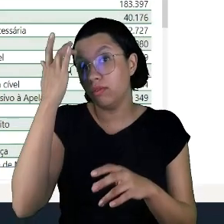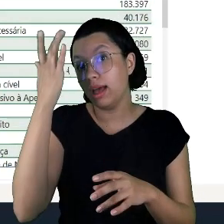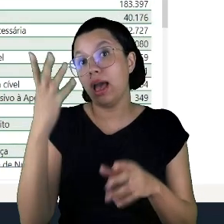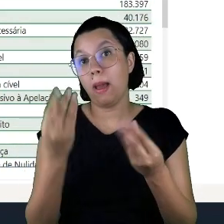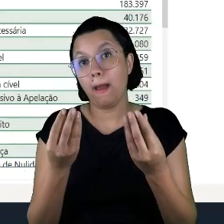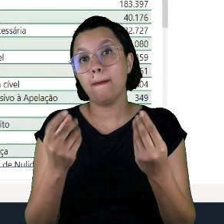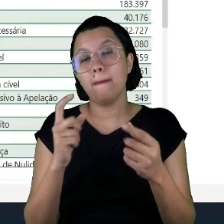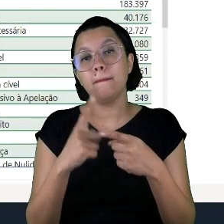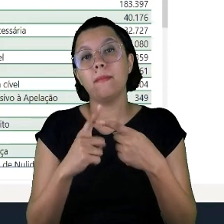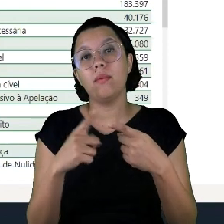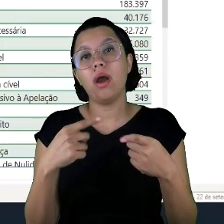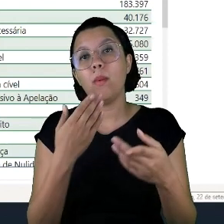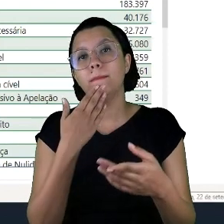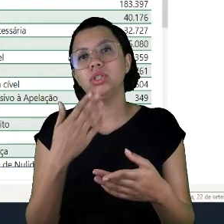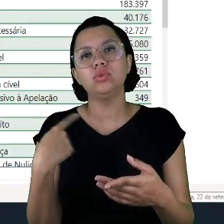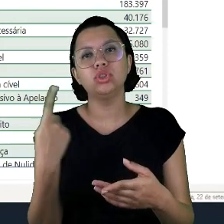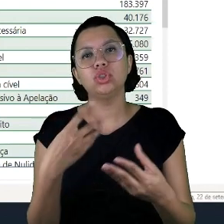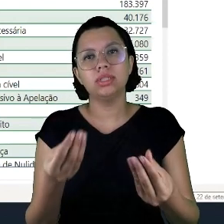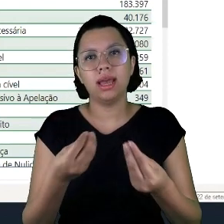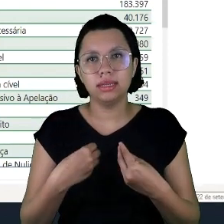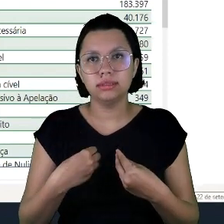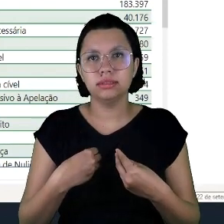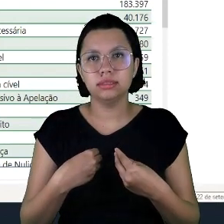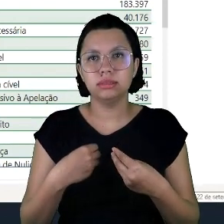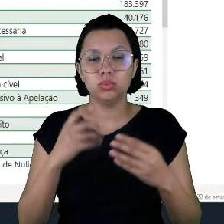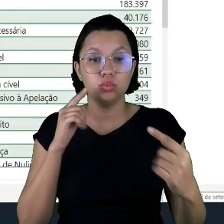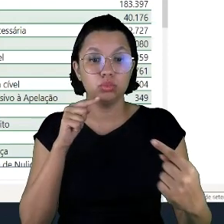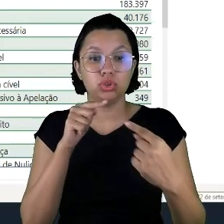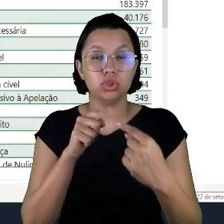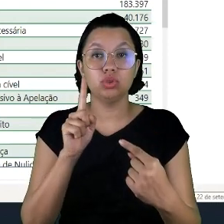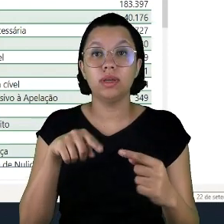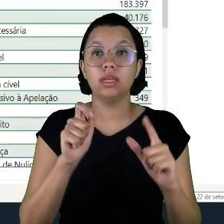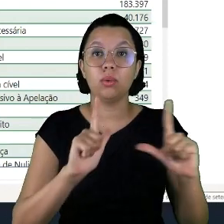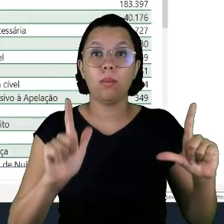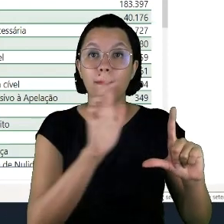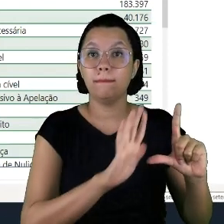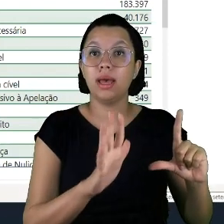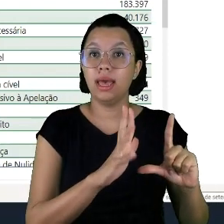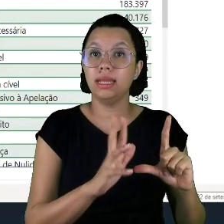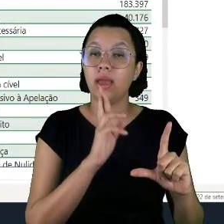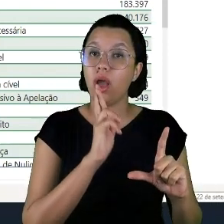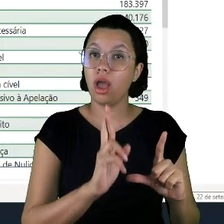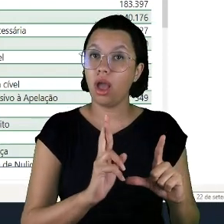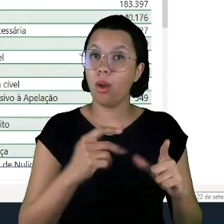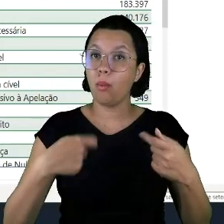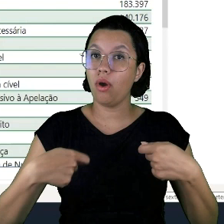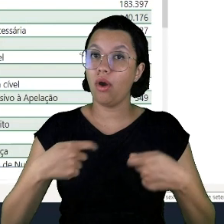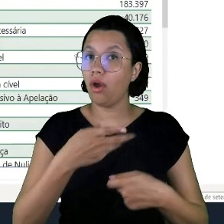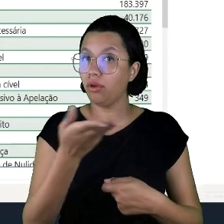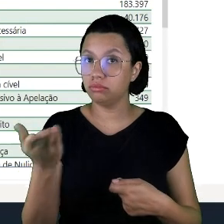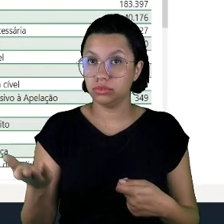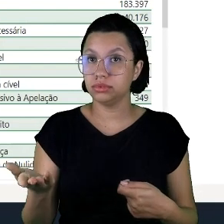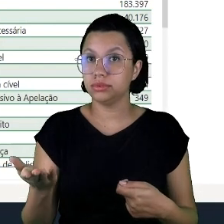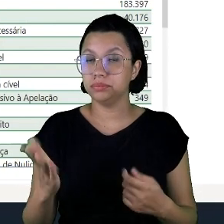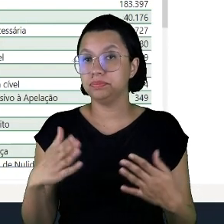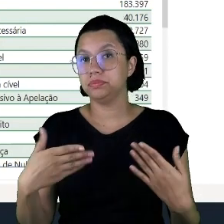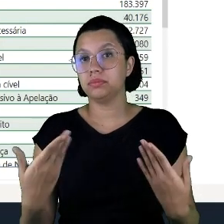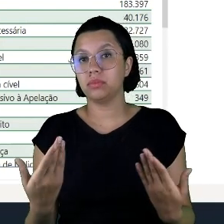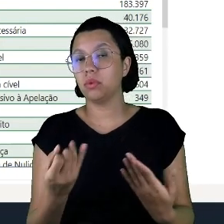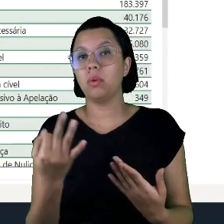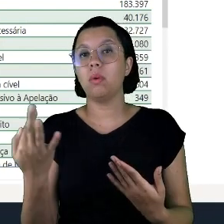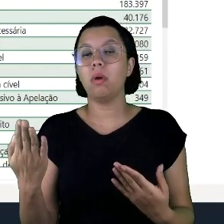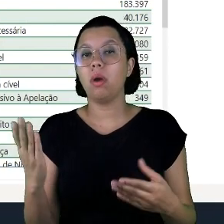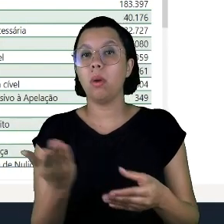assunto. Isso facilita bastante, que é uma demanda que a gente recebe, e o objetivo é que o painel responda às necessidades de